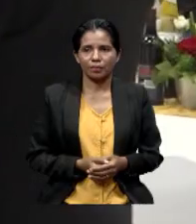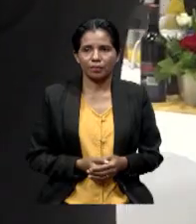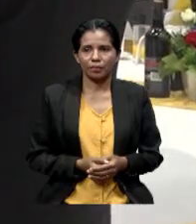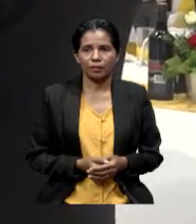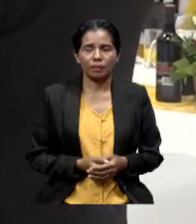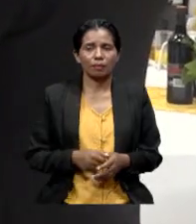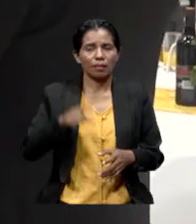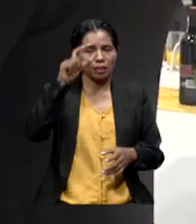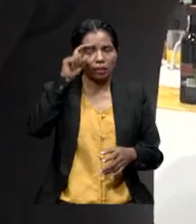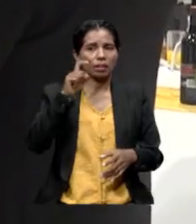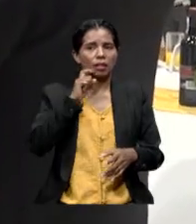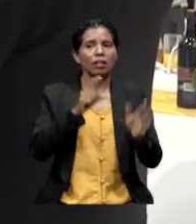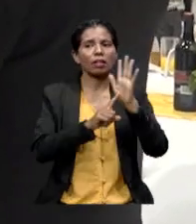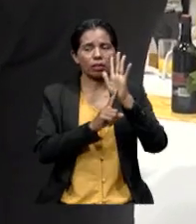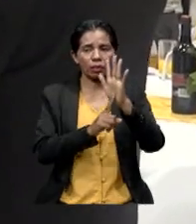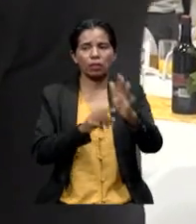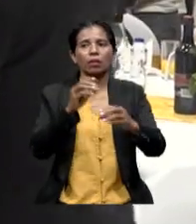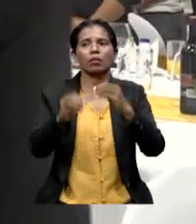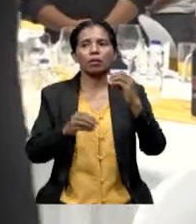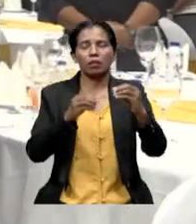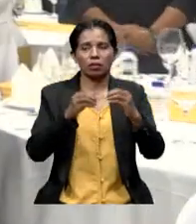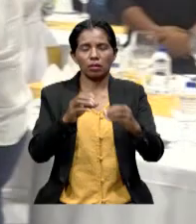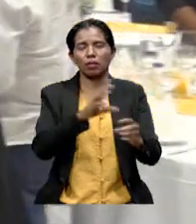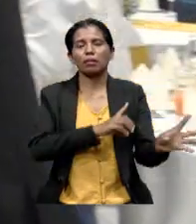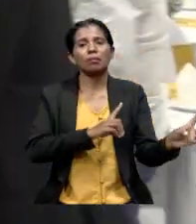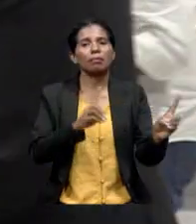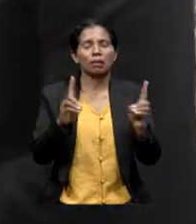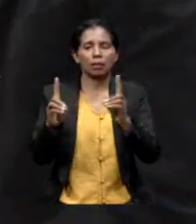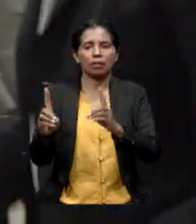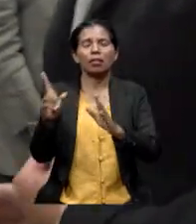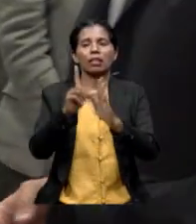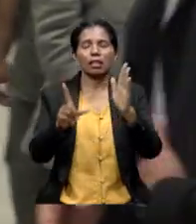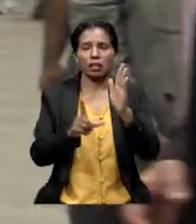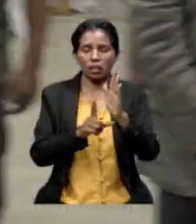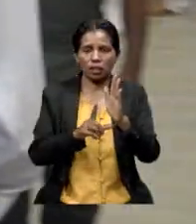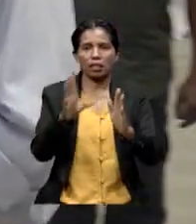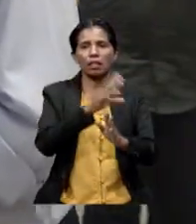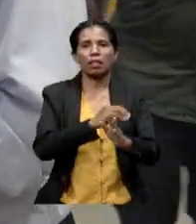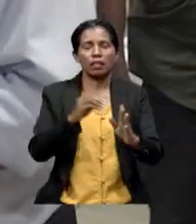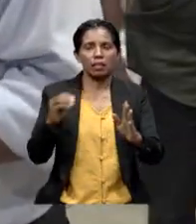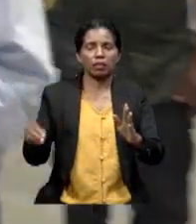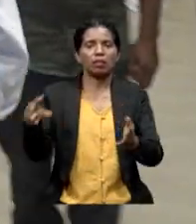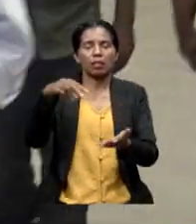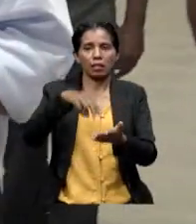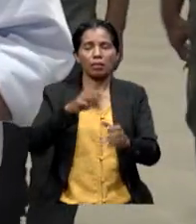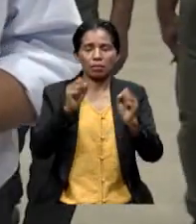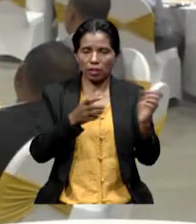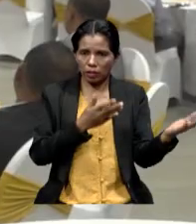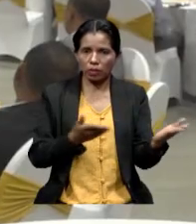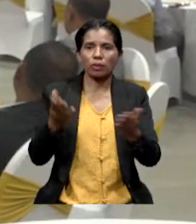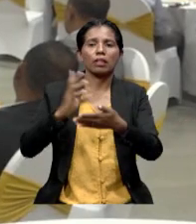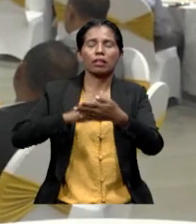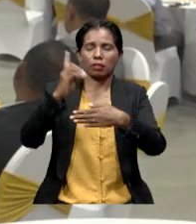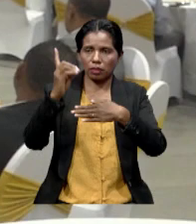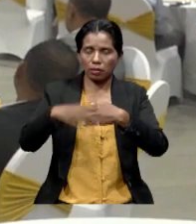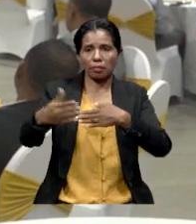Kairala Sananguzmong hatou assunto ne relação ho implementação lei poder local no descentralização ho de bele lori desenvolvimento